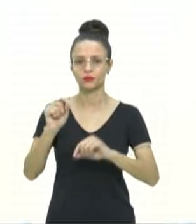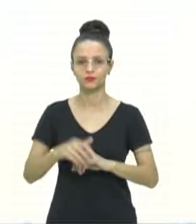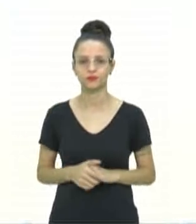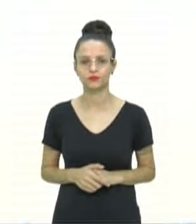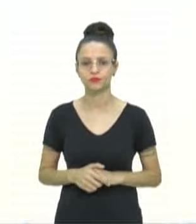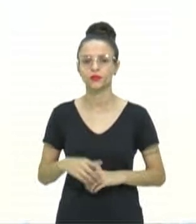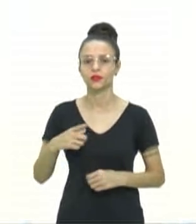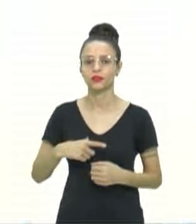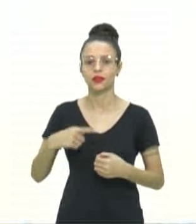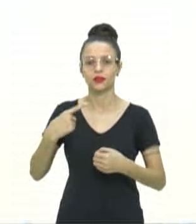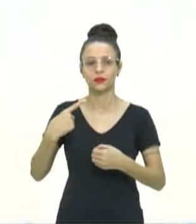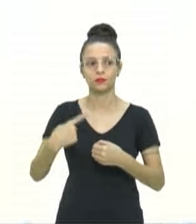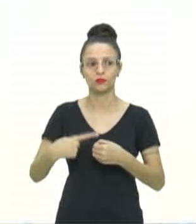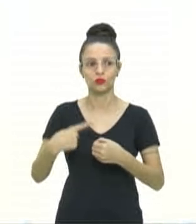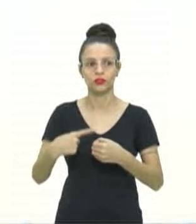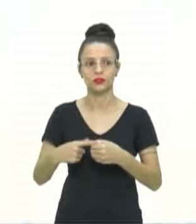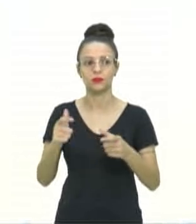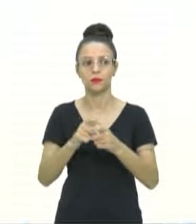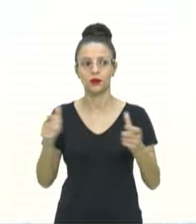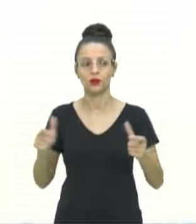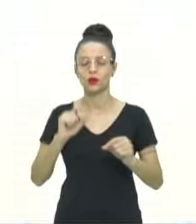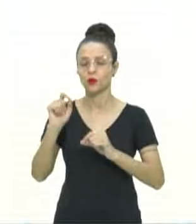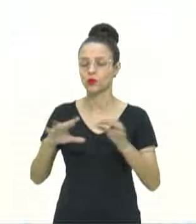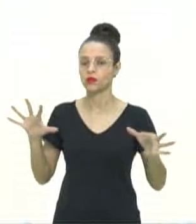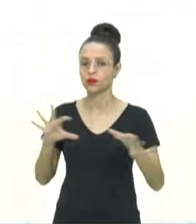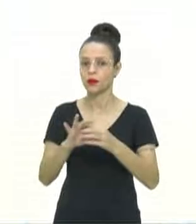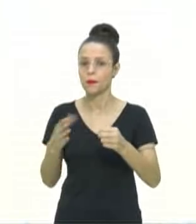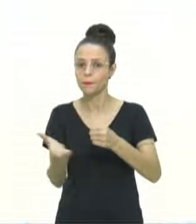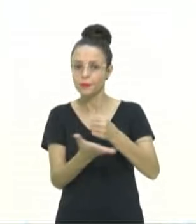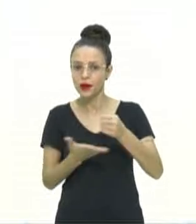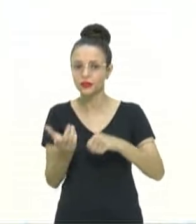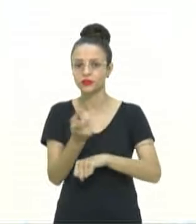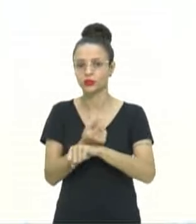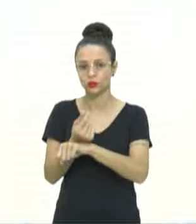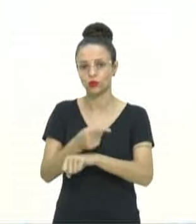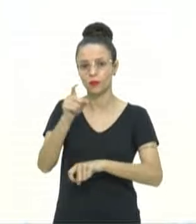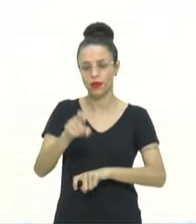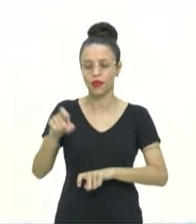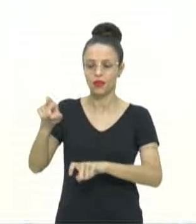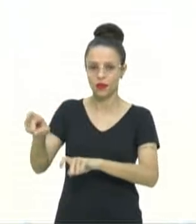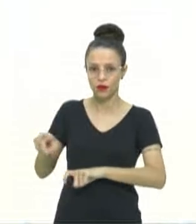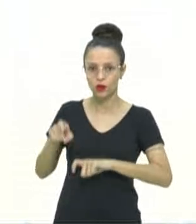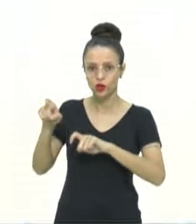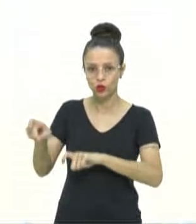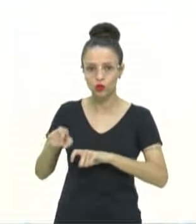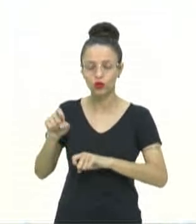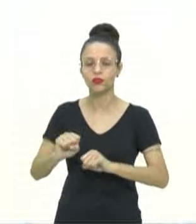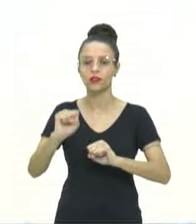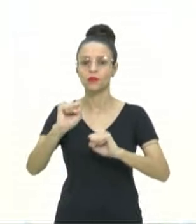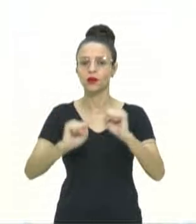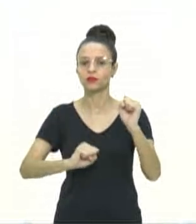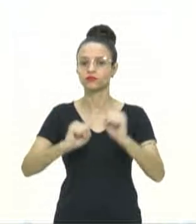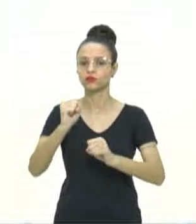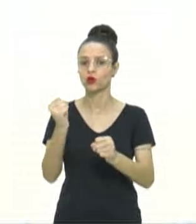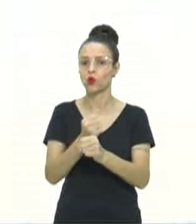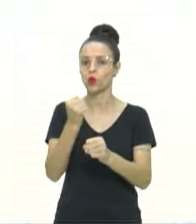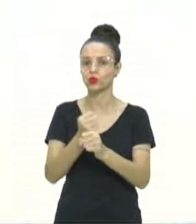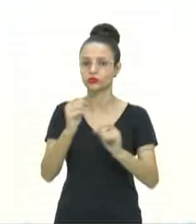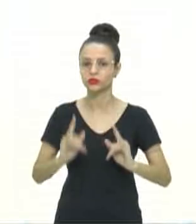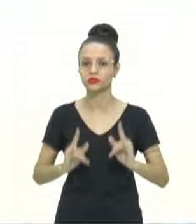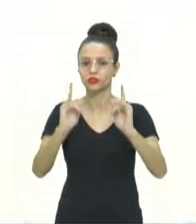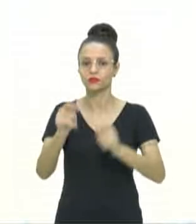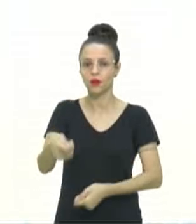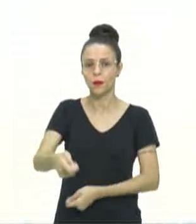Os municípios, a grande maioria deles, tem como base econômica a agricultura, construção civil, a pesca,